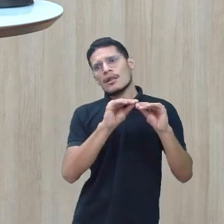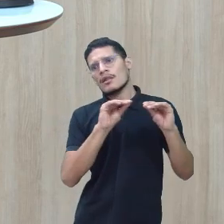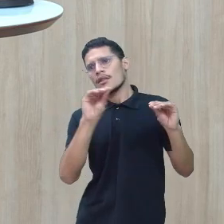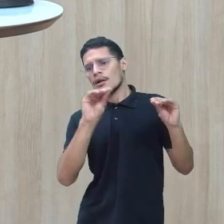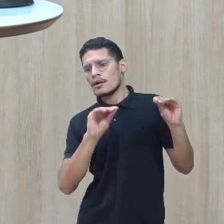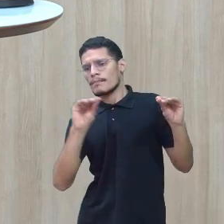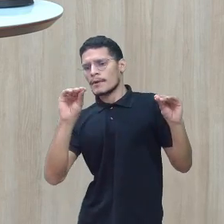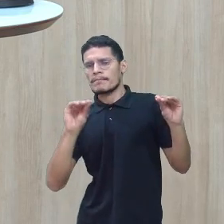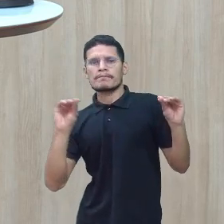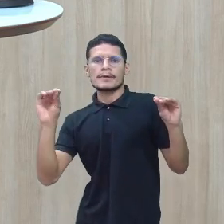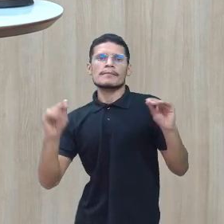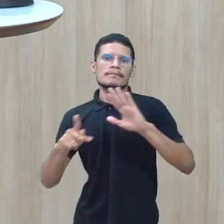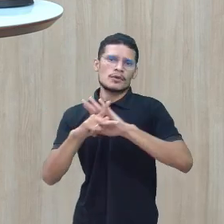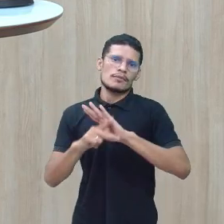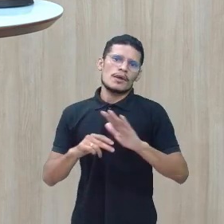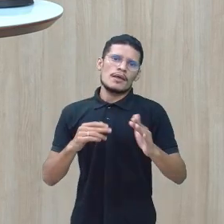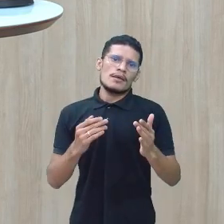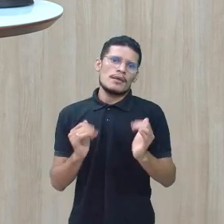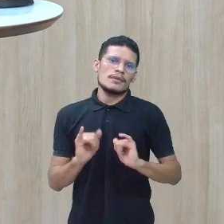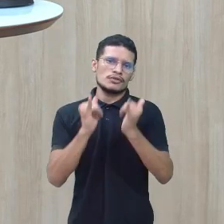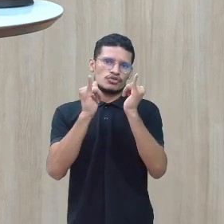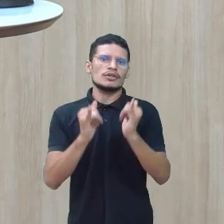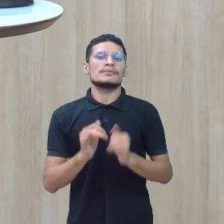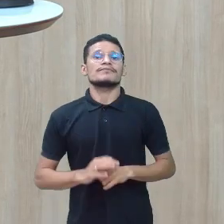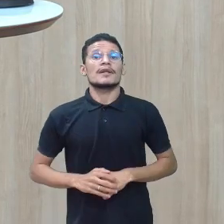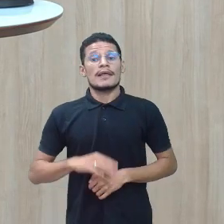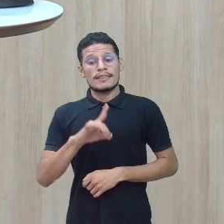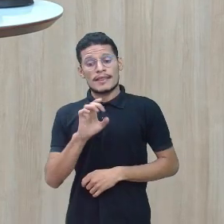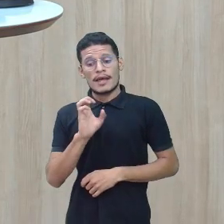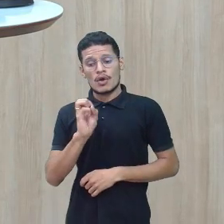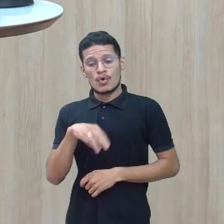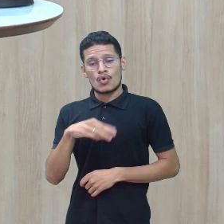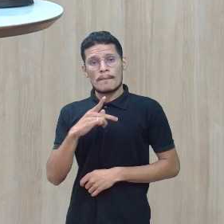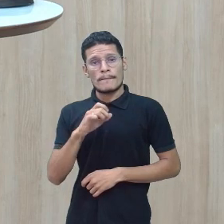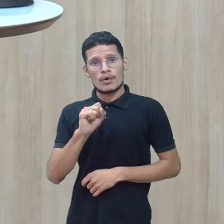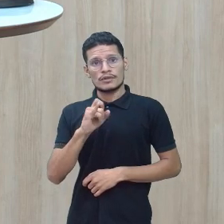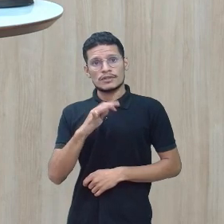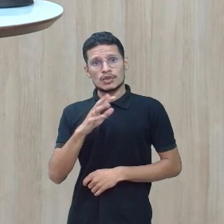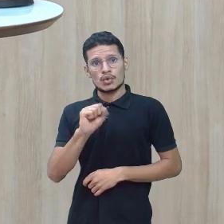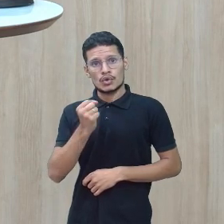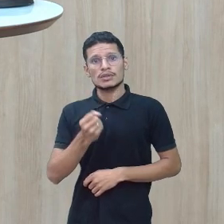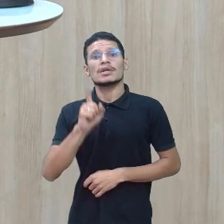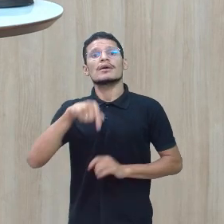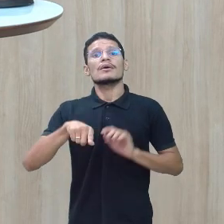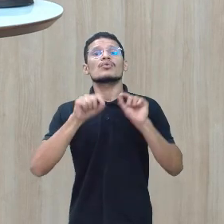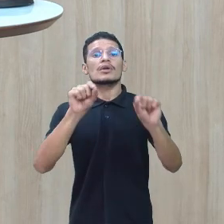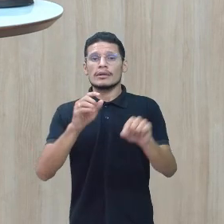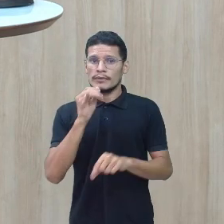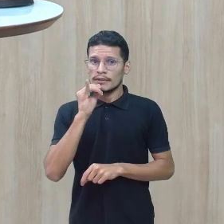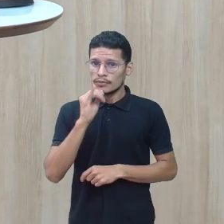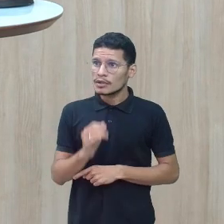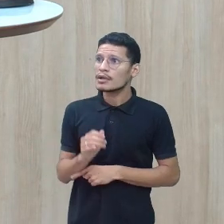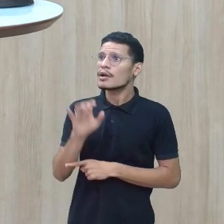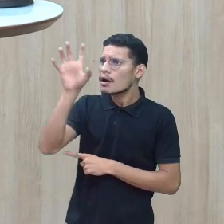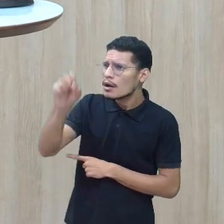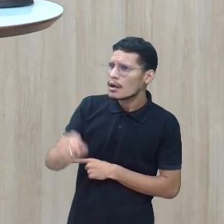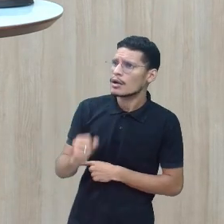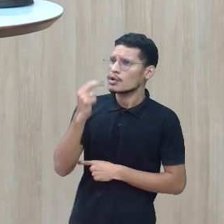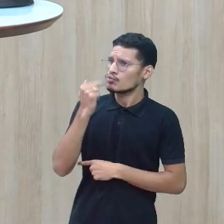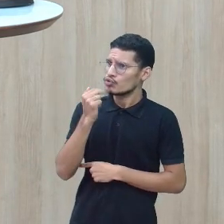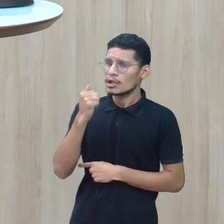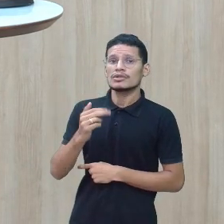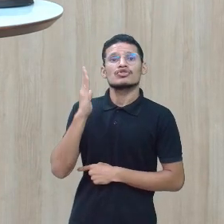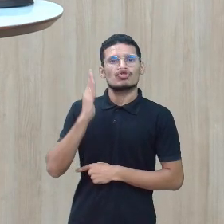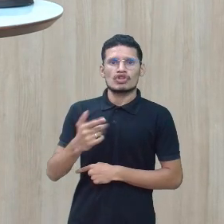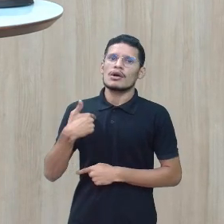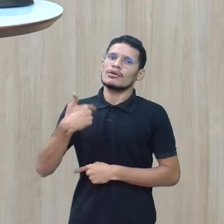pegam dos produtores. E os decompositores garantem a ciclagem dos nutrientes, aquilo que eu